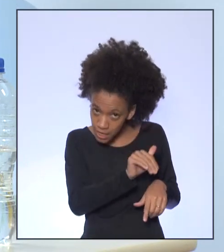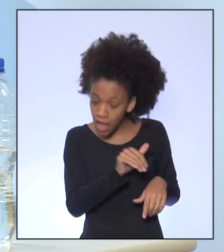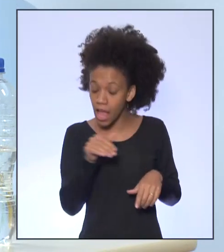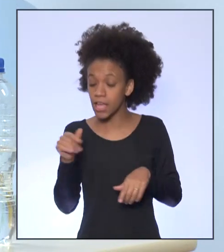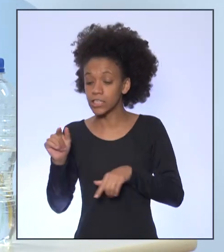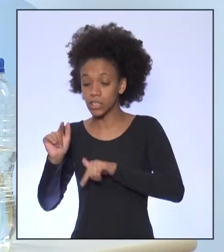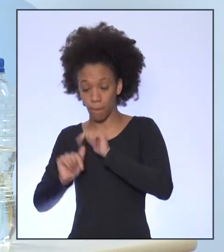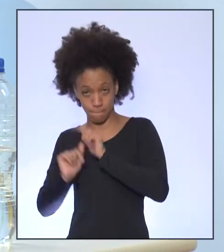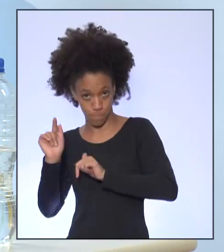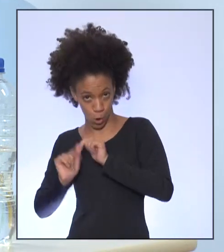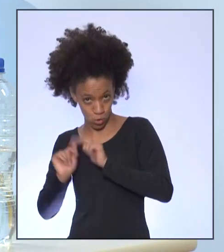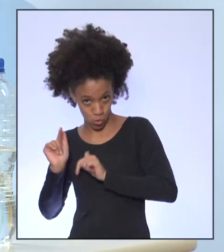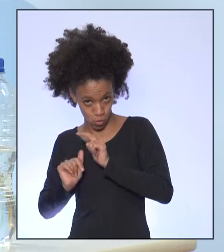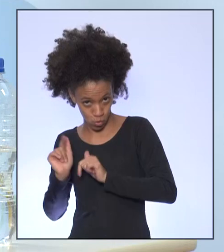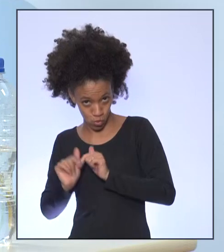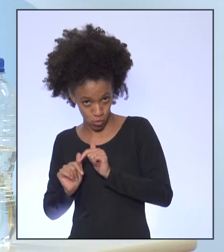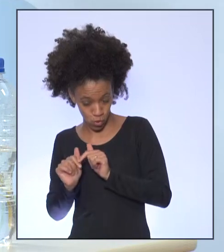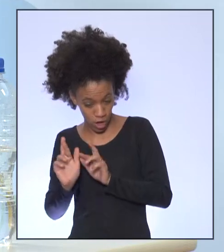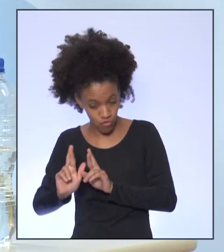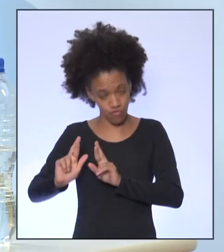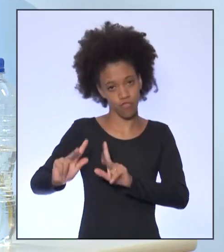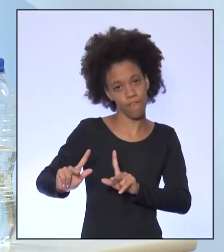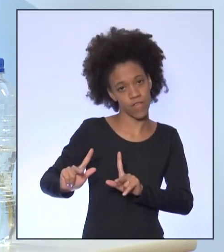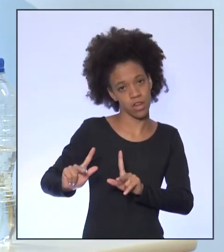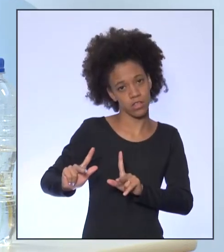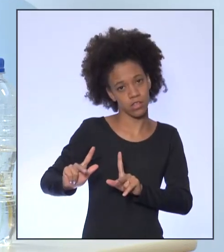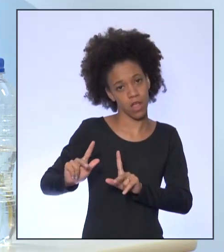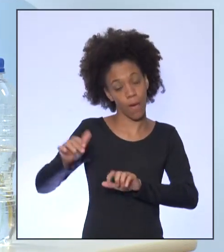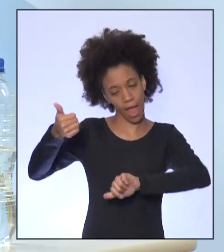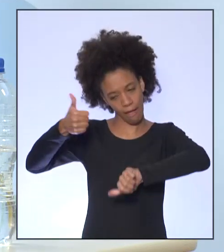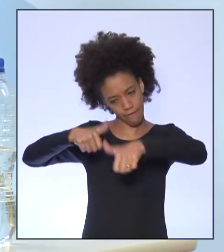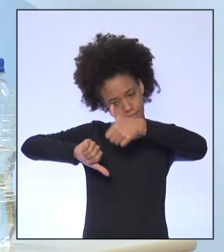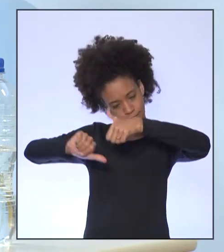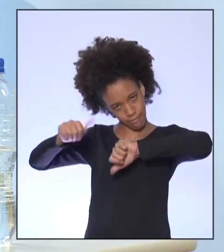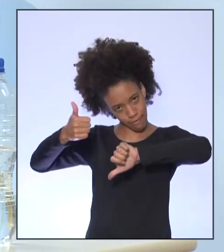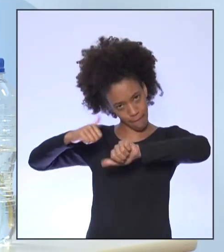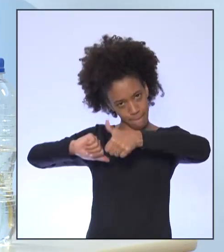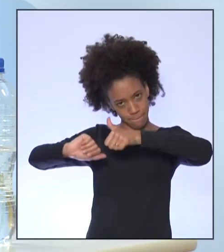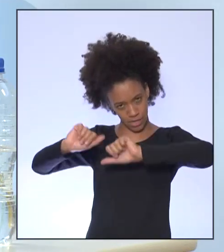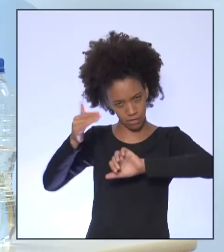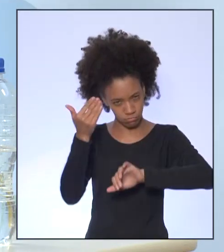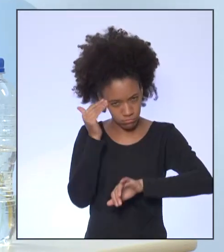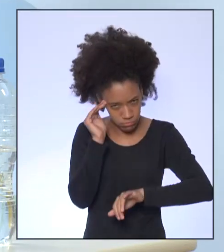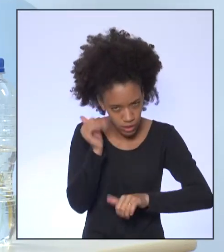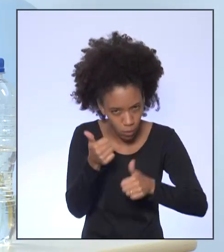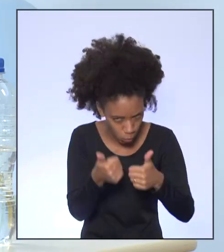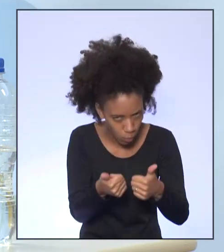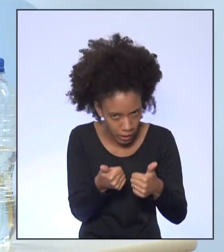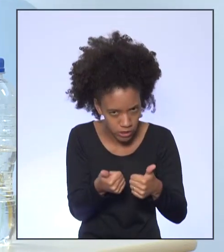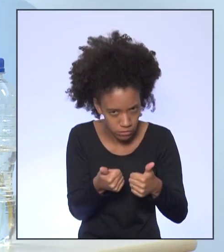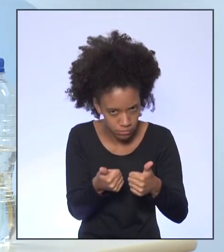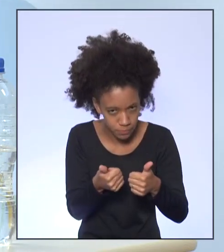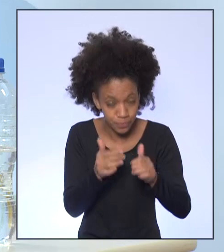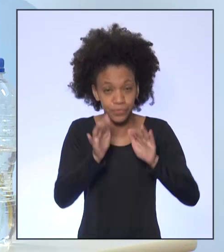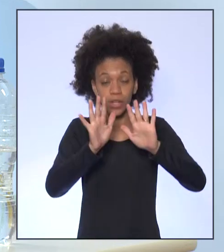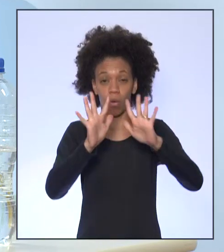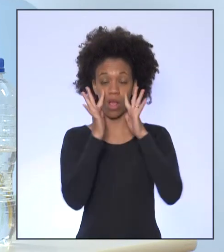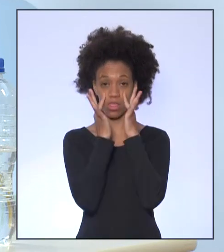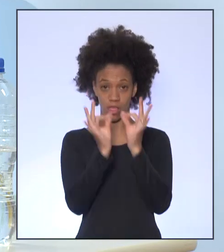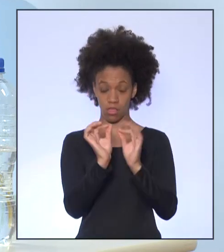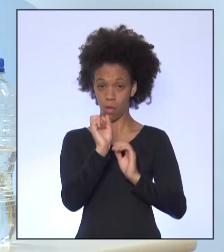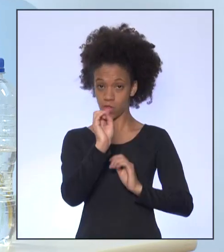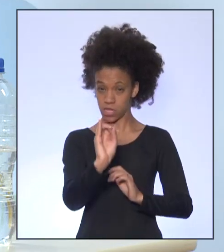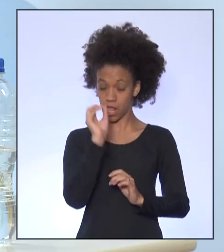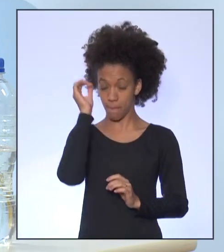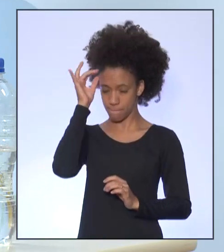produto, composição diferente, a minha transformação é química. Até aí, tudo bem? Então, se a gente imaginar